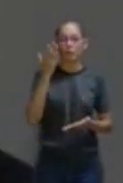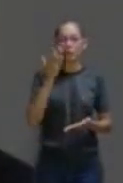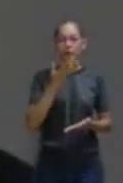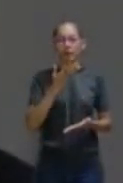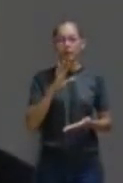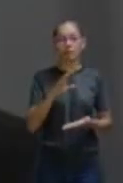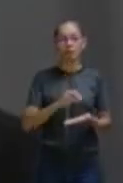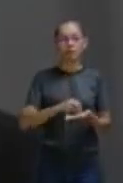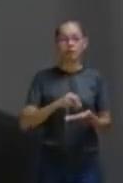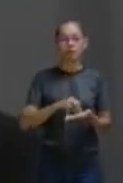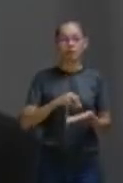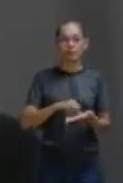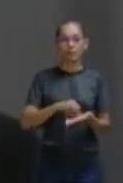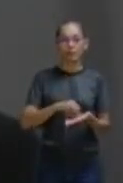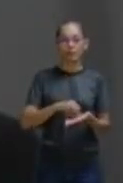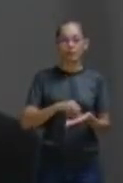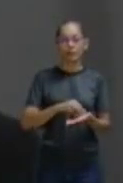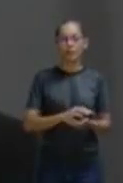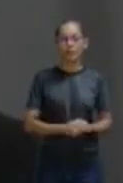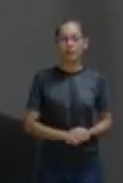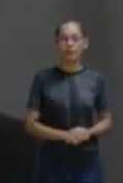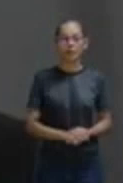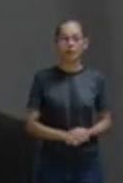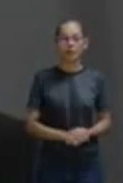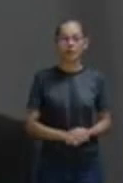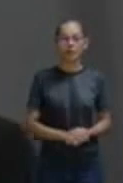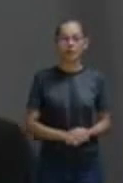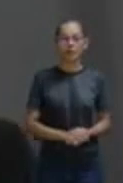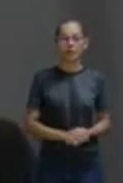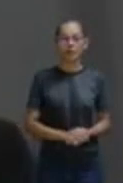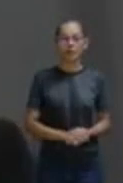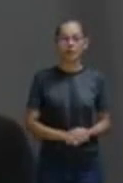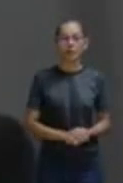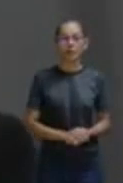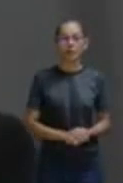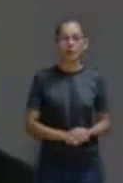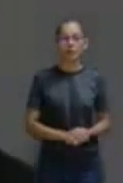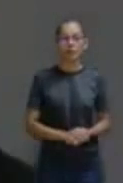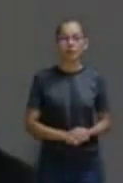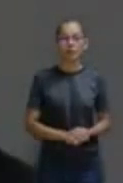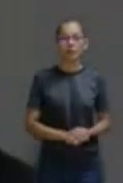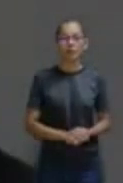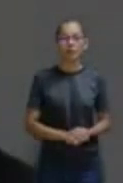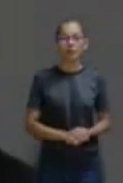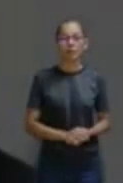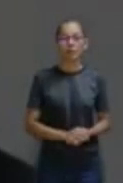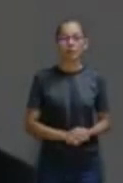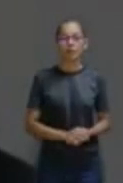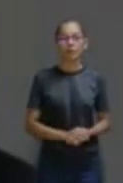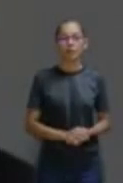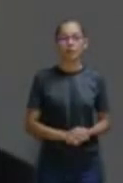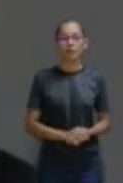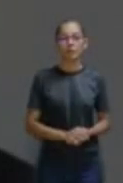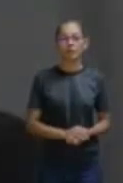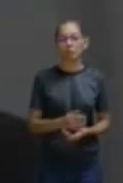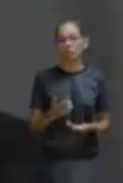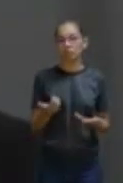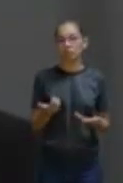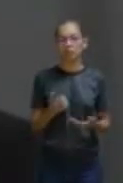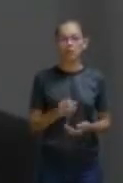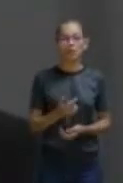seu acolhimento, conforme ficou constatado nos pareceres técnicos, até mesmo porque não existem valores a